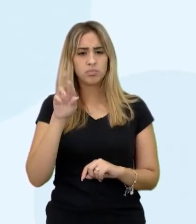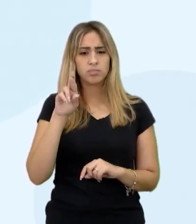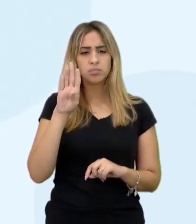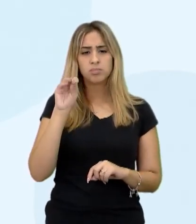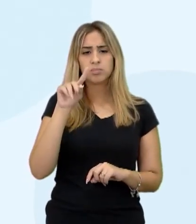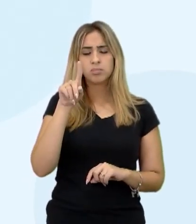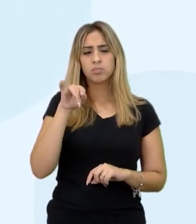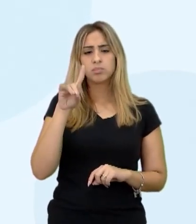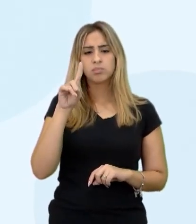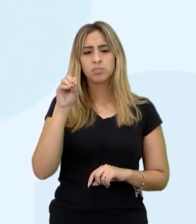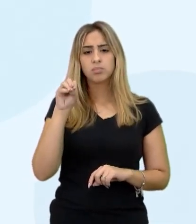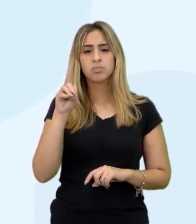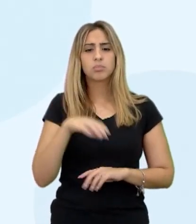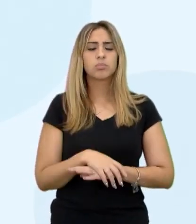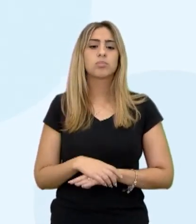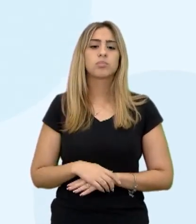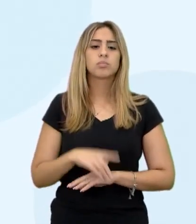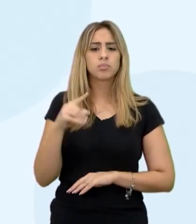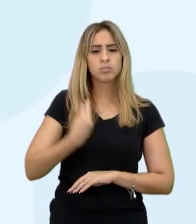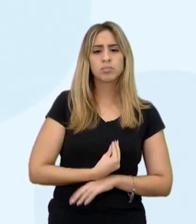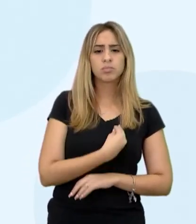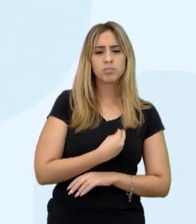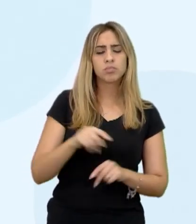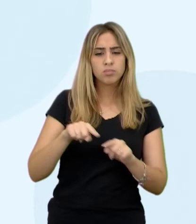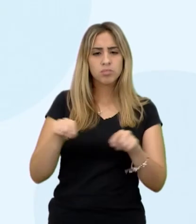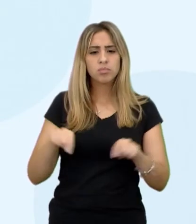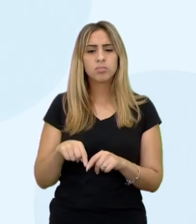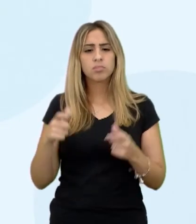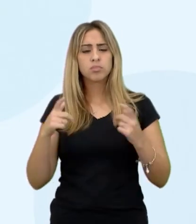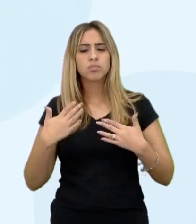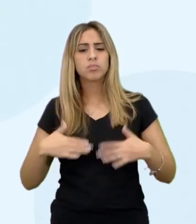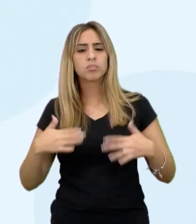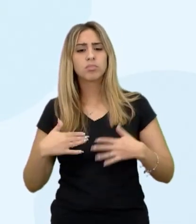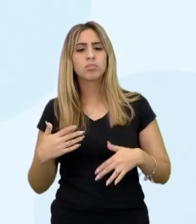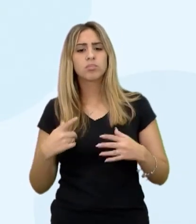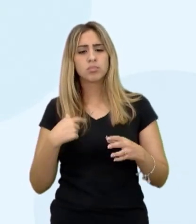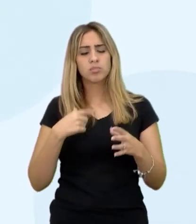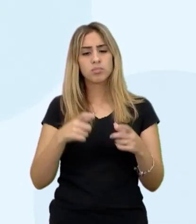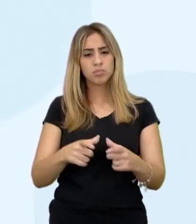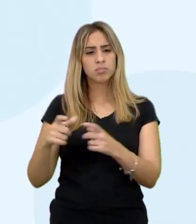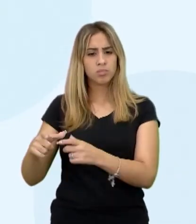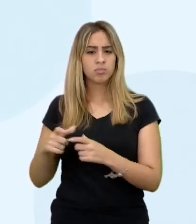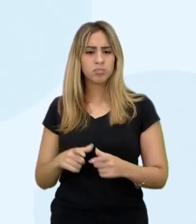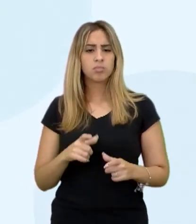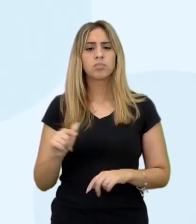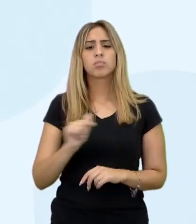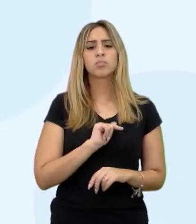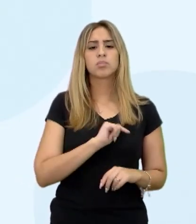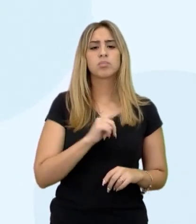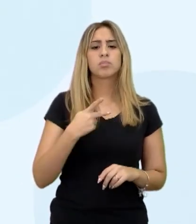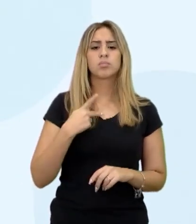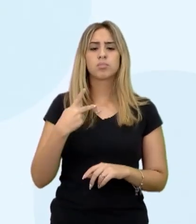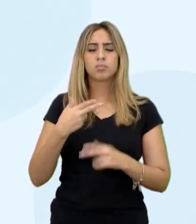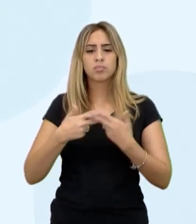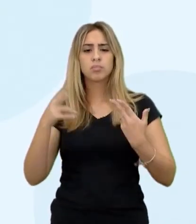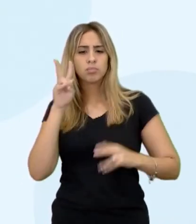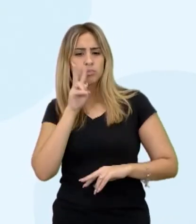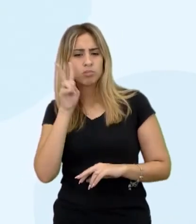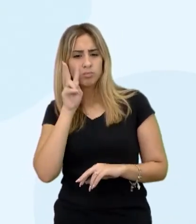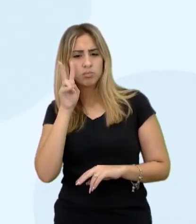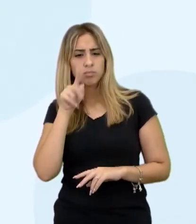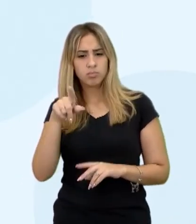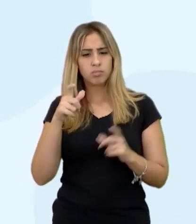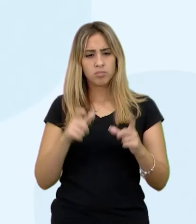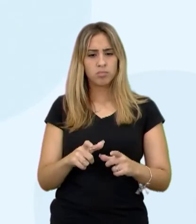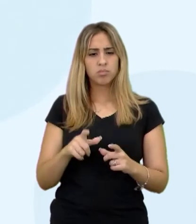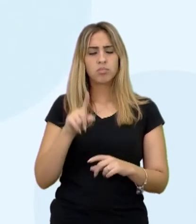arborizado? É sim ou não? Existem espaços de lazer para a comunidade? Tem algum patrimônio histórico no